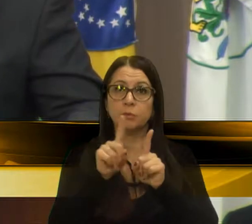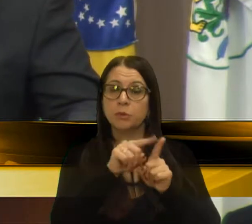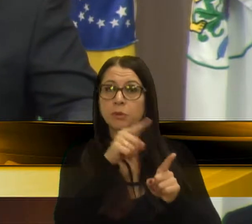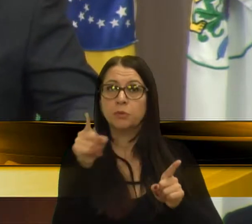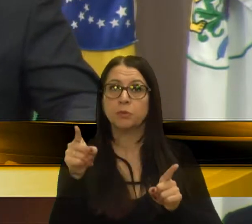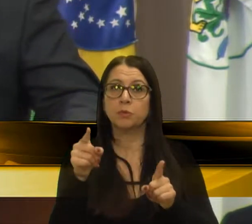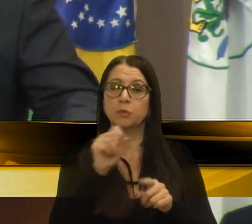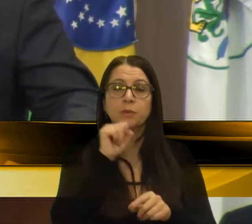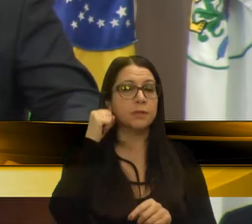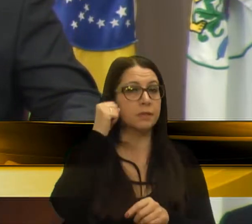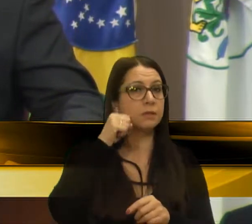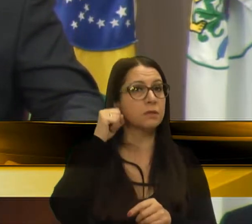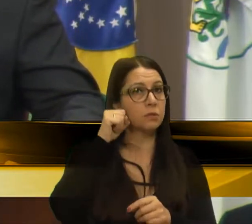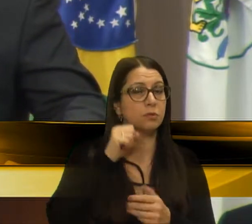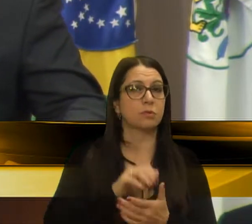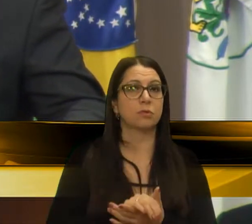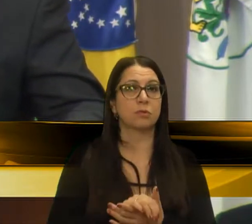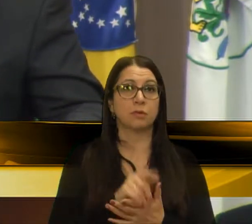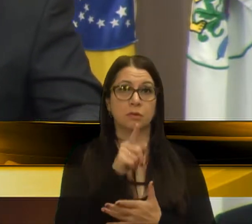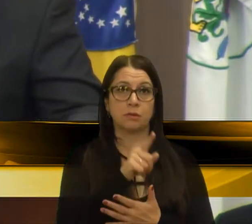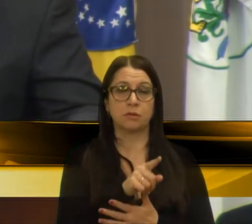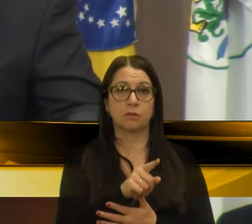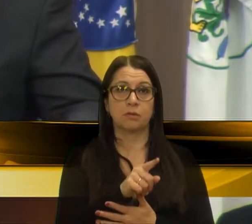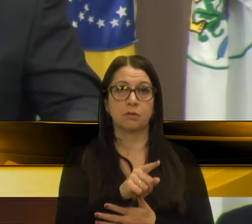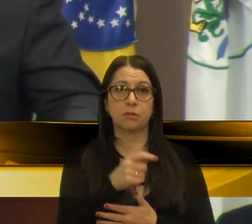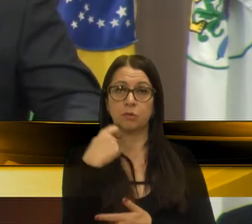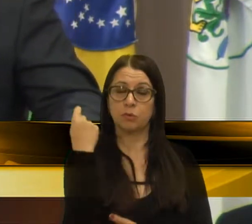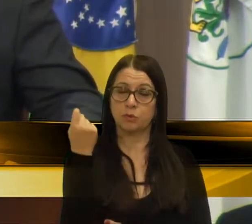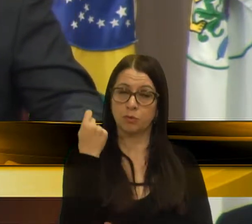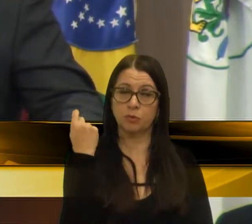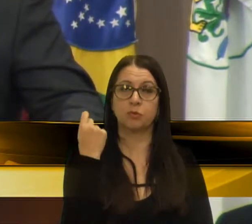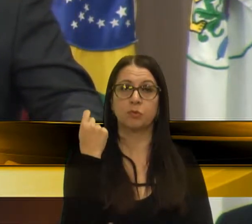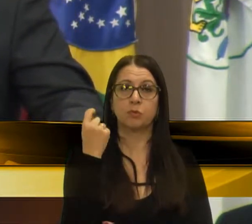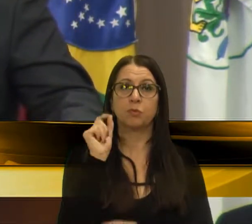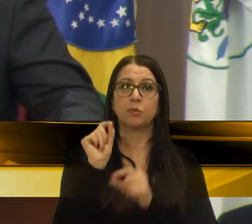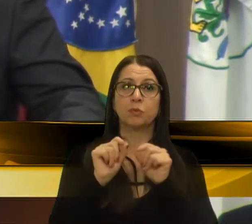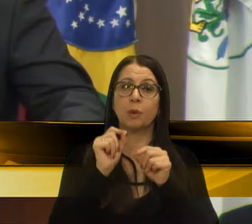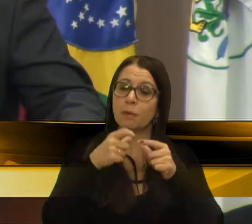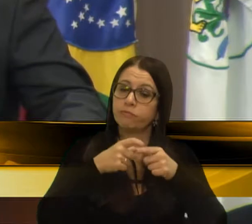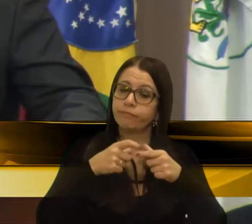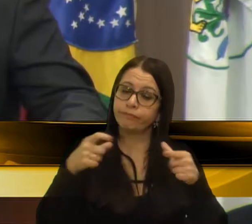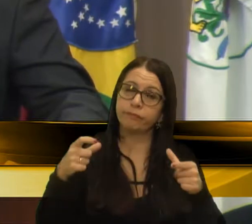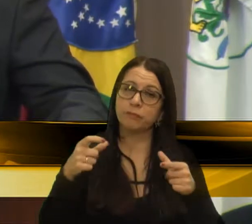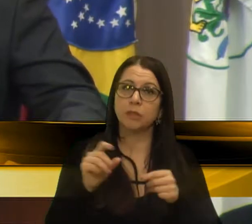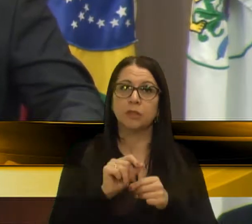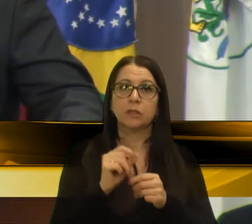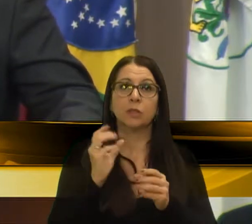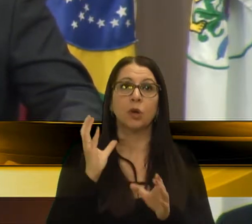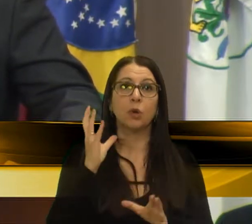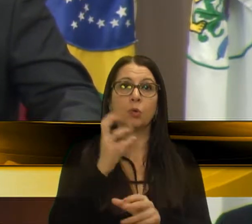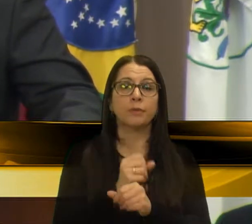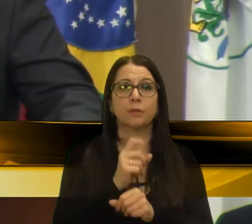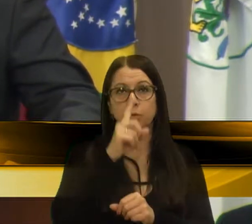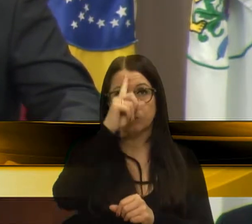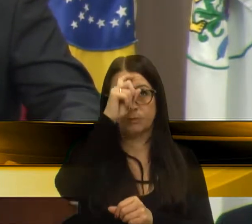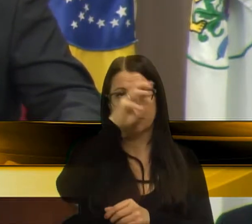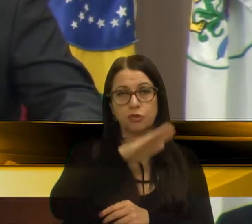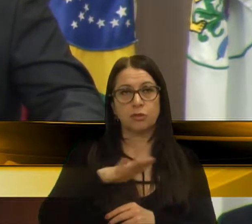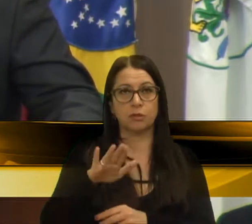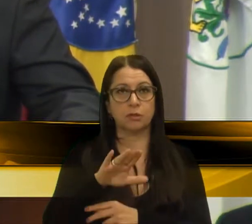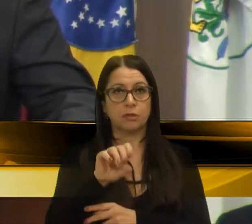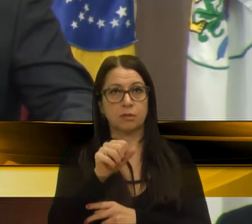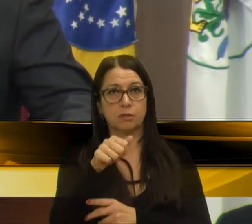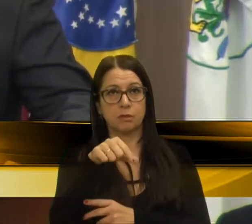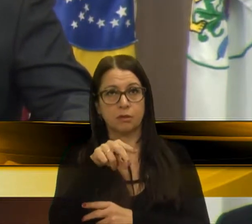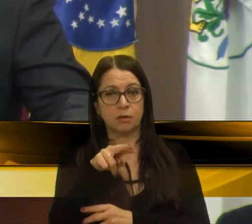os senadores daqui do Rio Grande do Sul, sobre a ampliação, conclusão do Hospital Geral. Sandro, quero te dizer